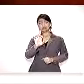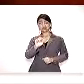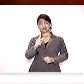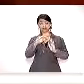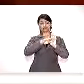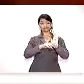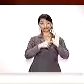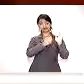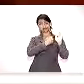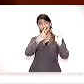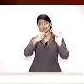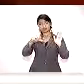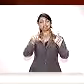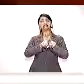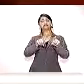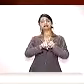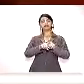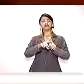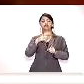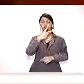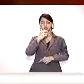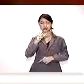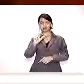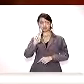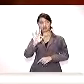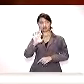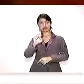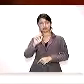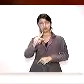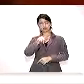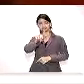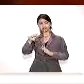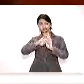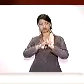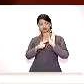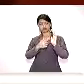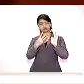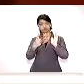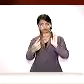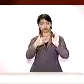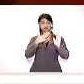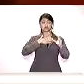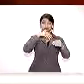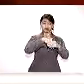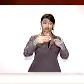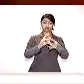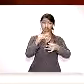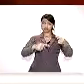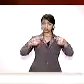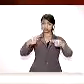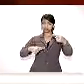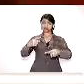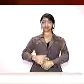29 e 200 ufesps no item 31 votos que estão em